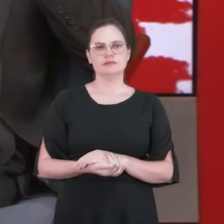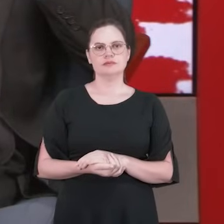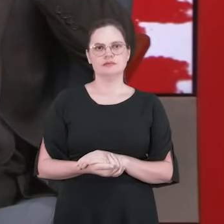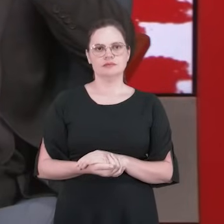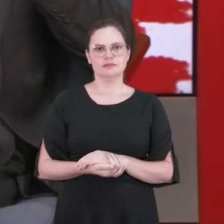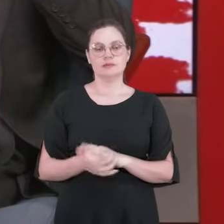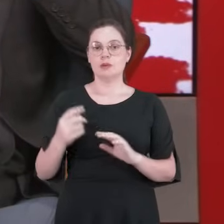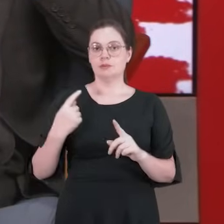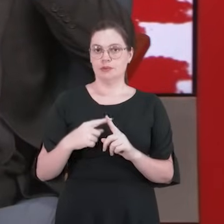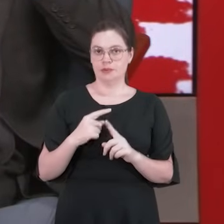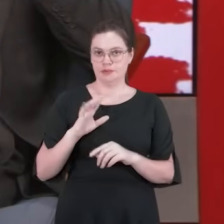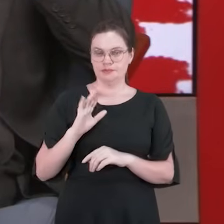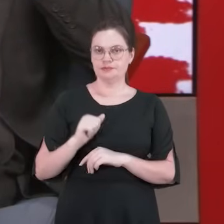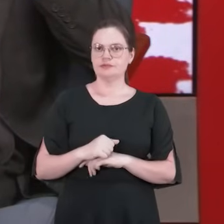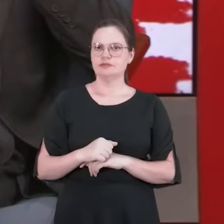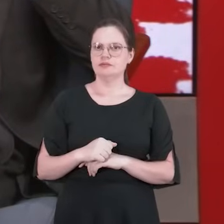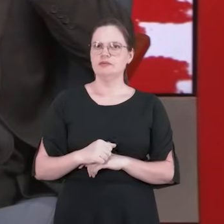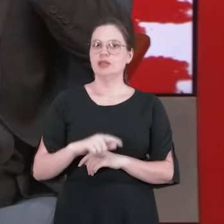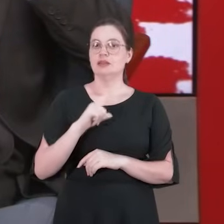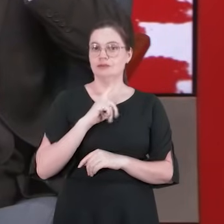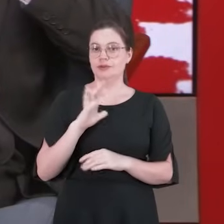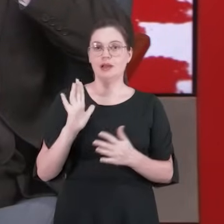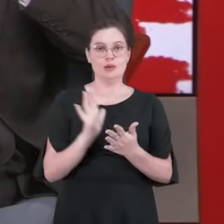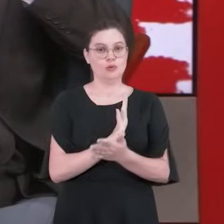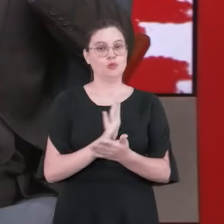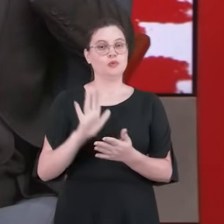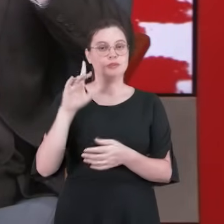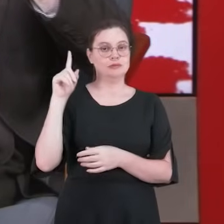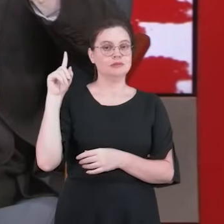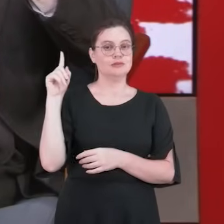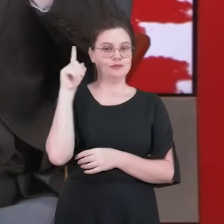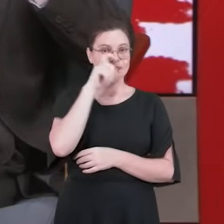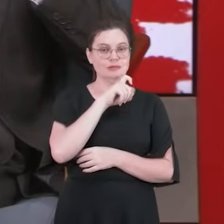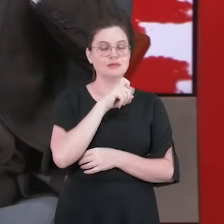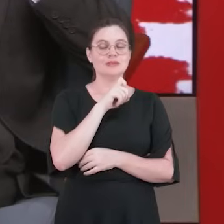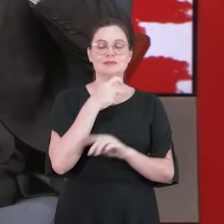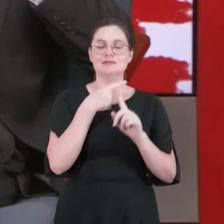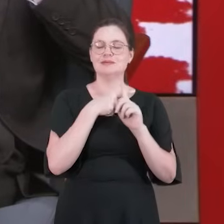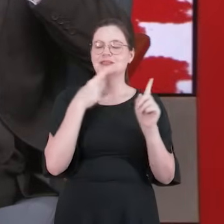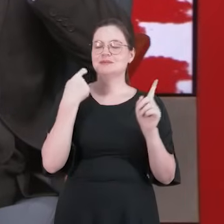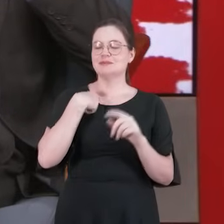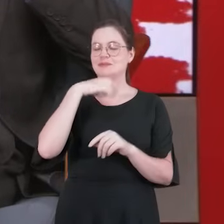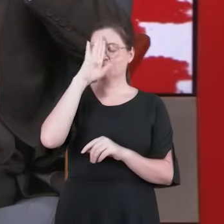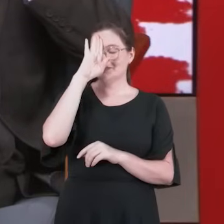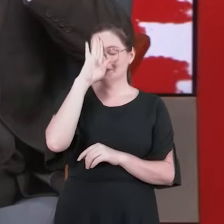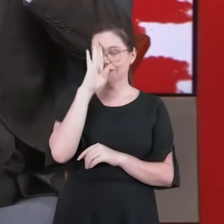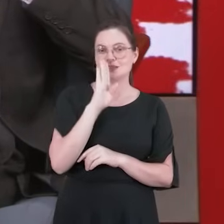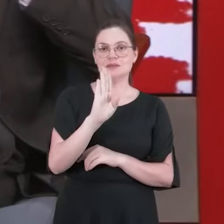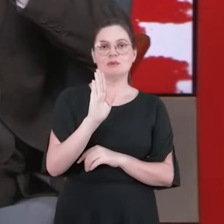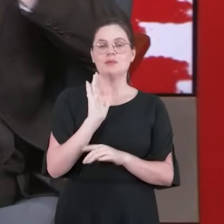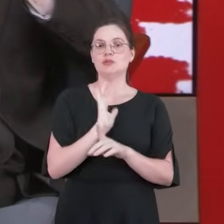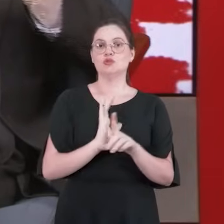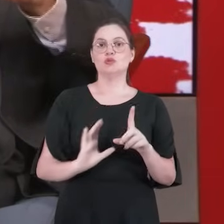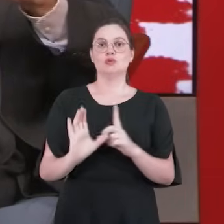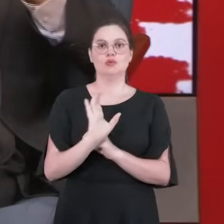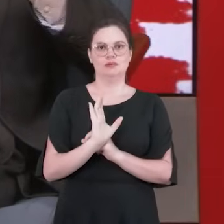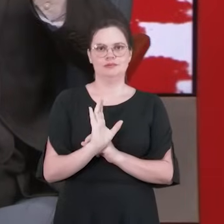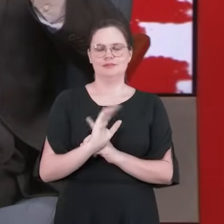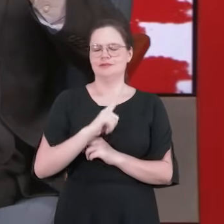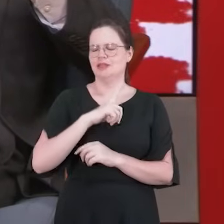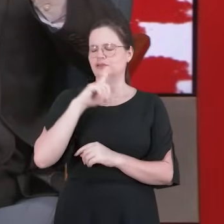Porque surgiram grandes dificuldades, principalmente nos nossos cultos.